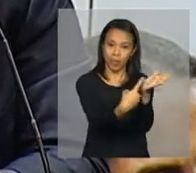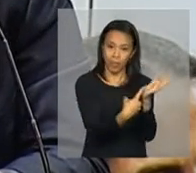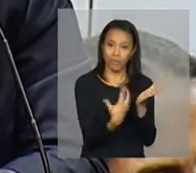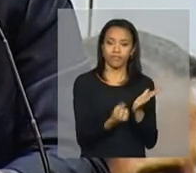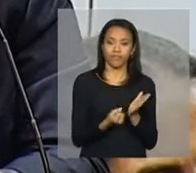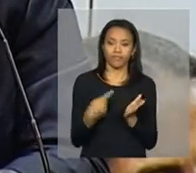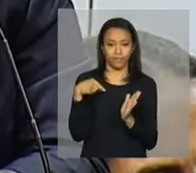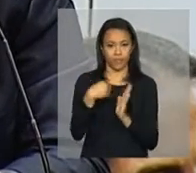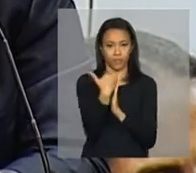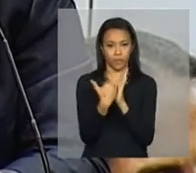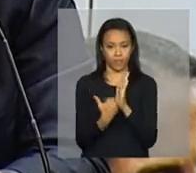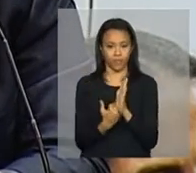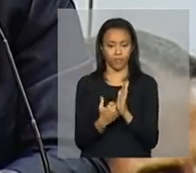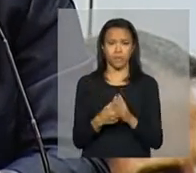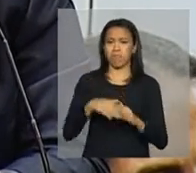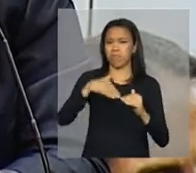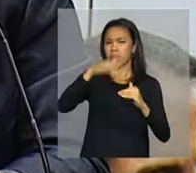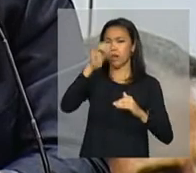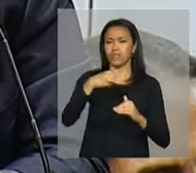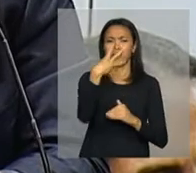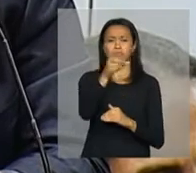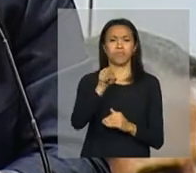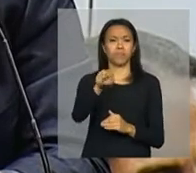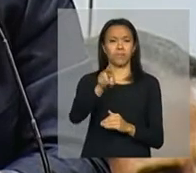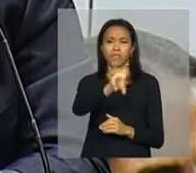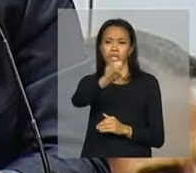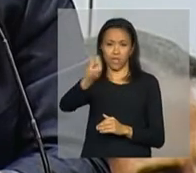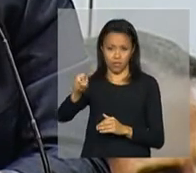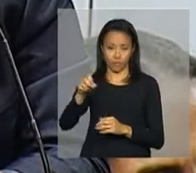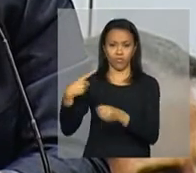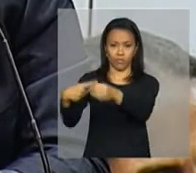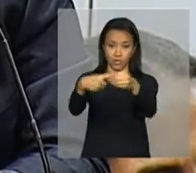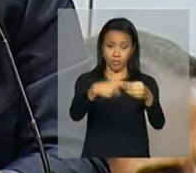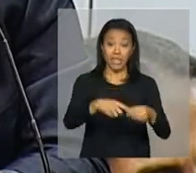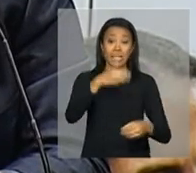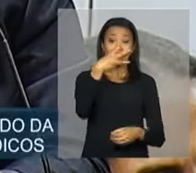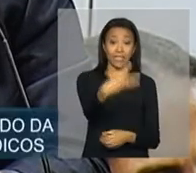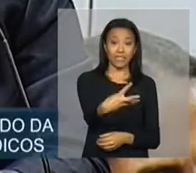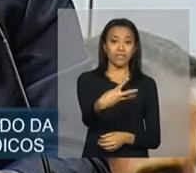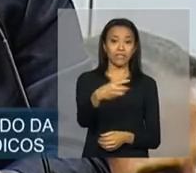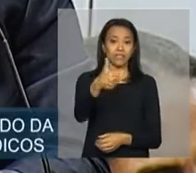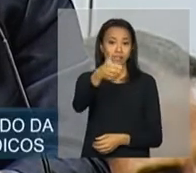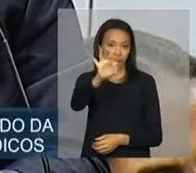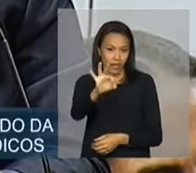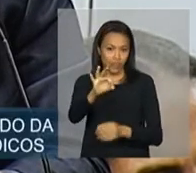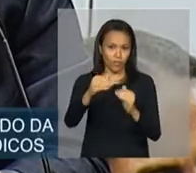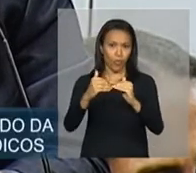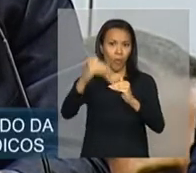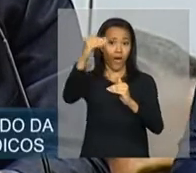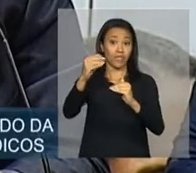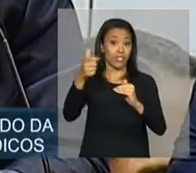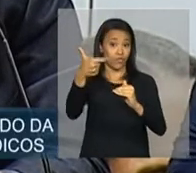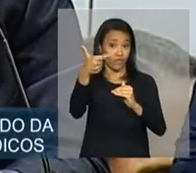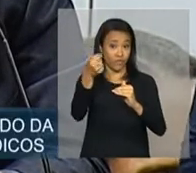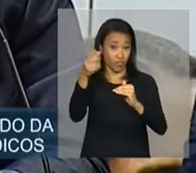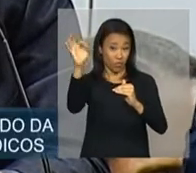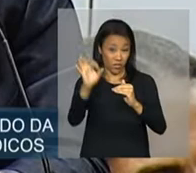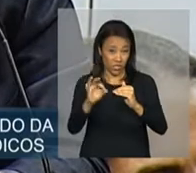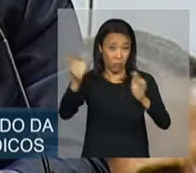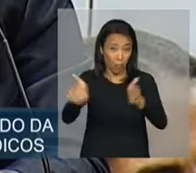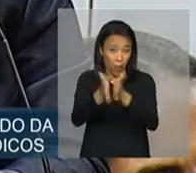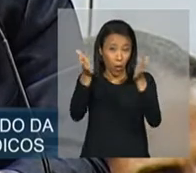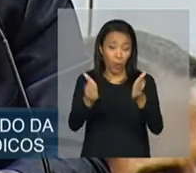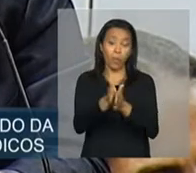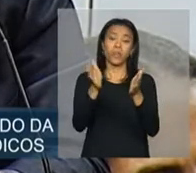30 mais um pouco mais de 3.500 municípios 310 municípios com vinte por cento mais em situação de extrema pobreza